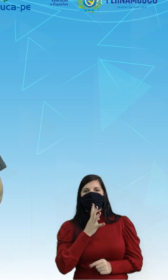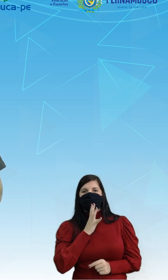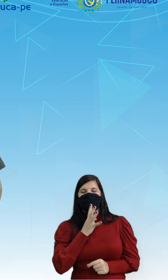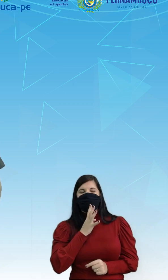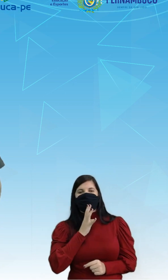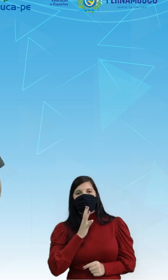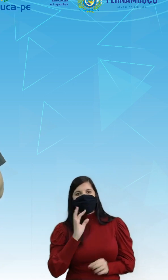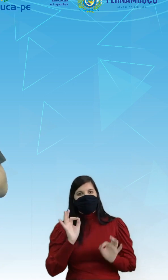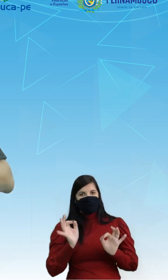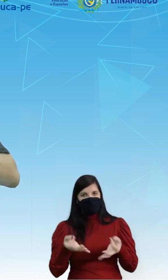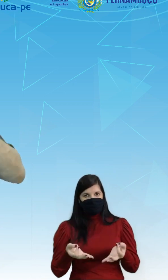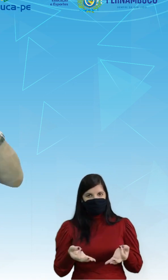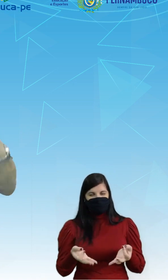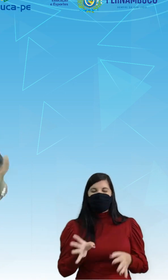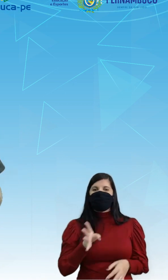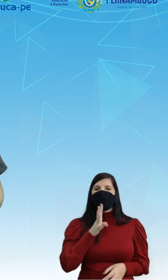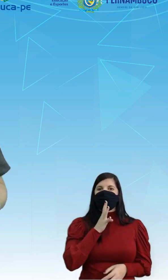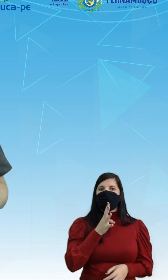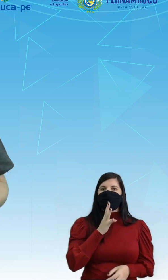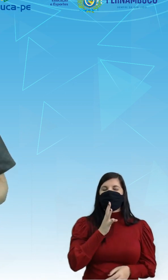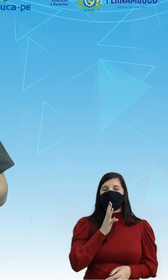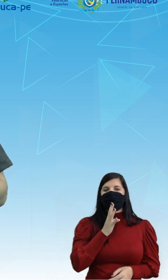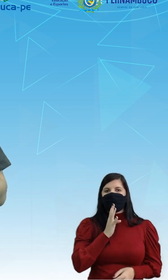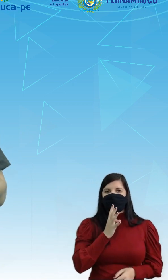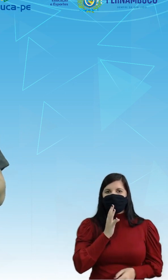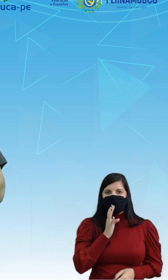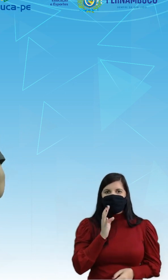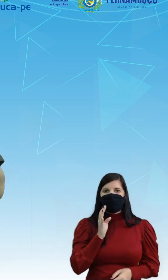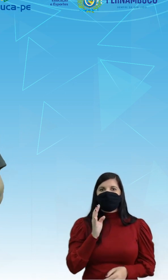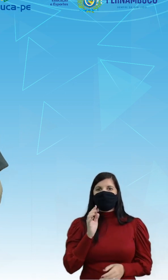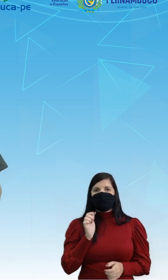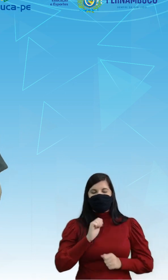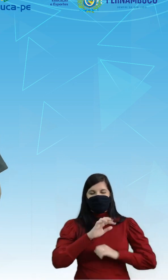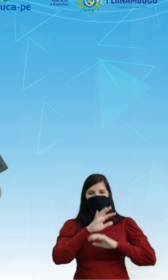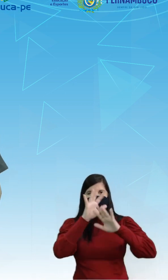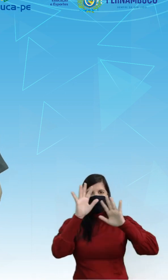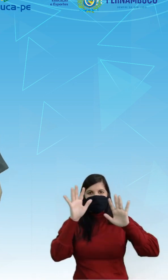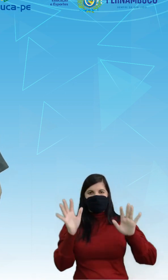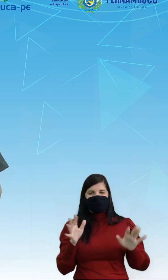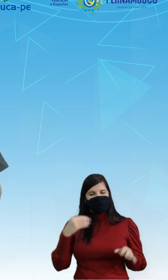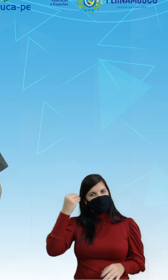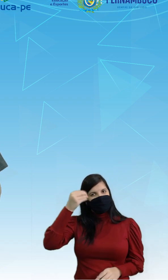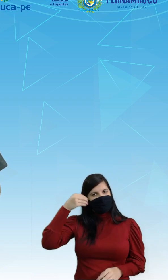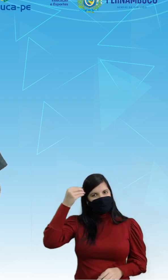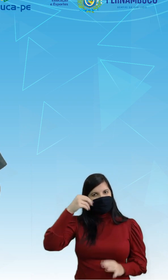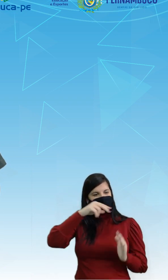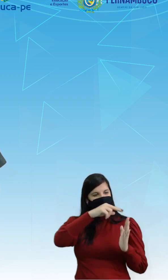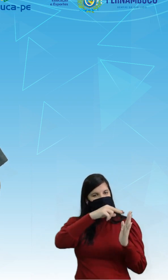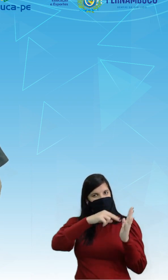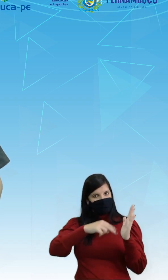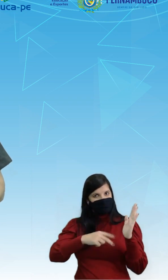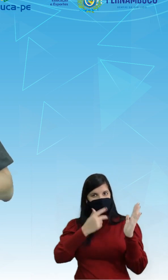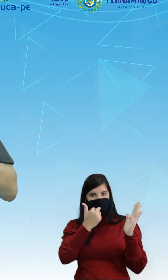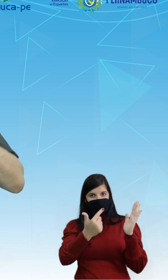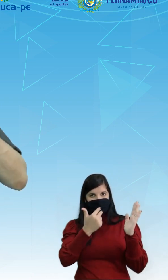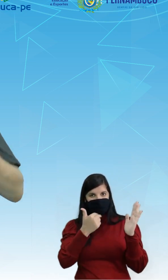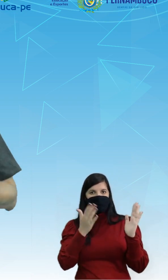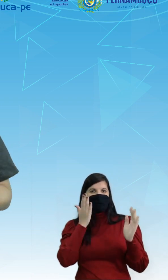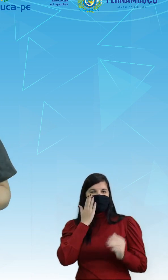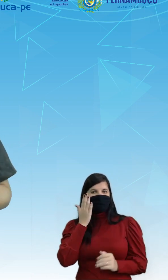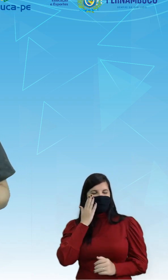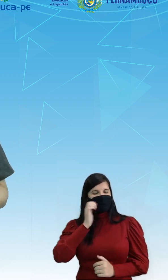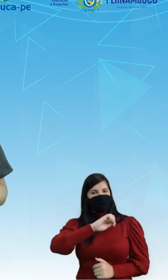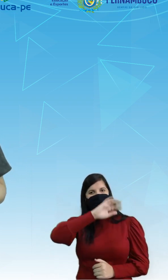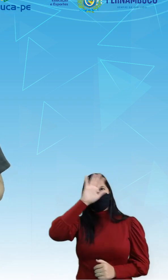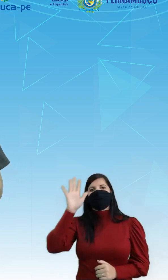conhecimento, certo? Um conhecimento mais acurado da língua, apurado no caso, certo? Vai entender